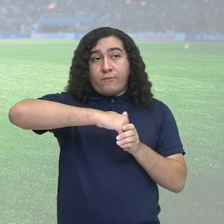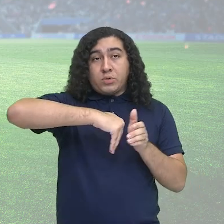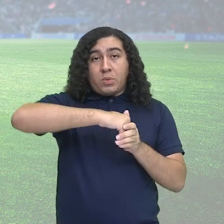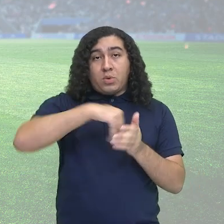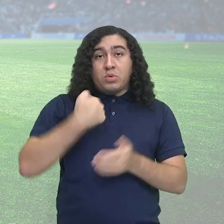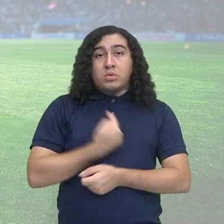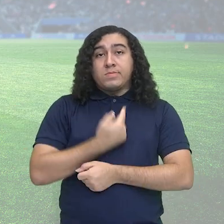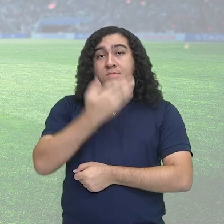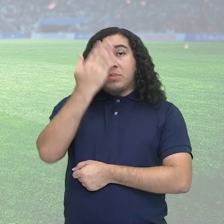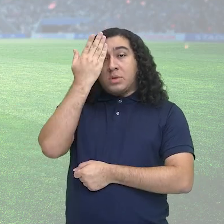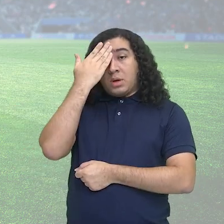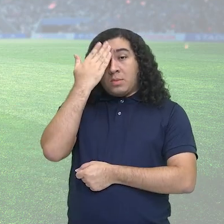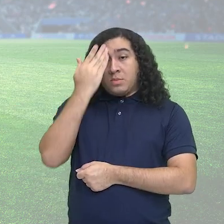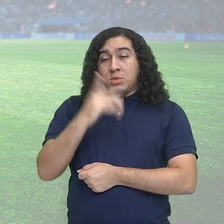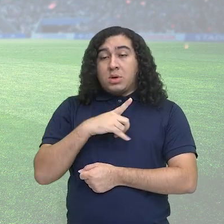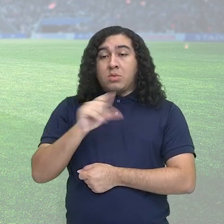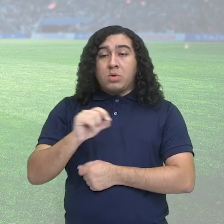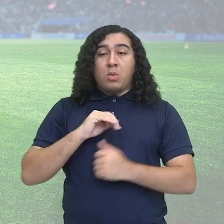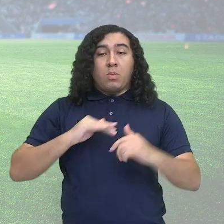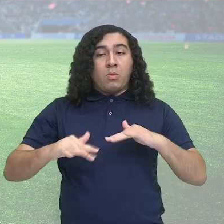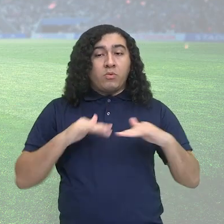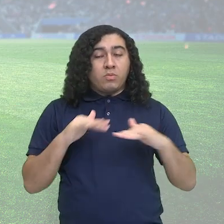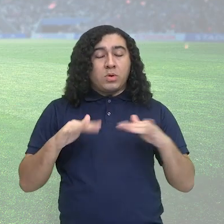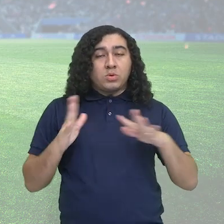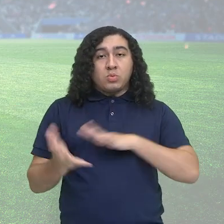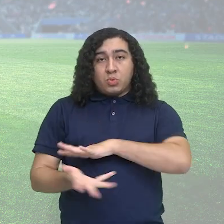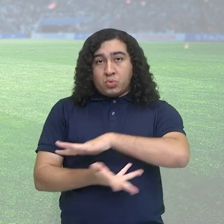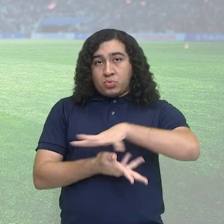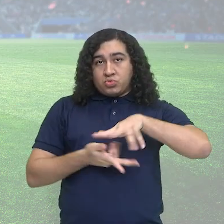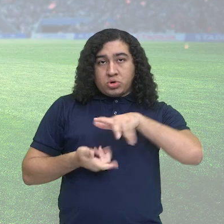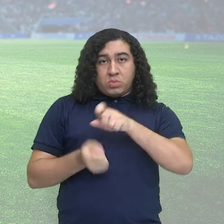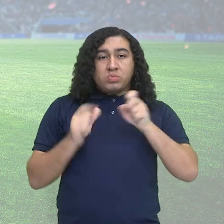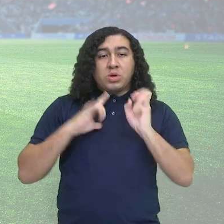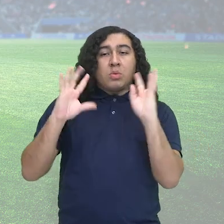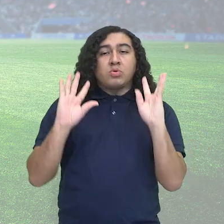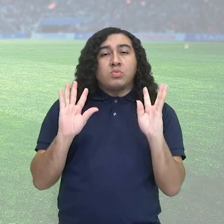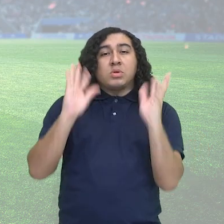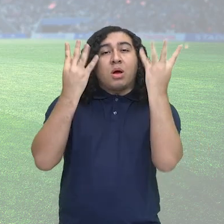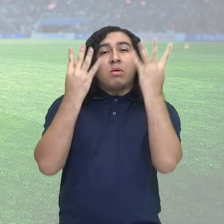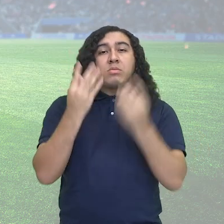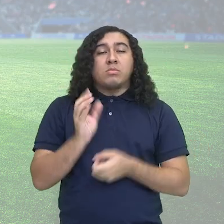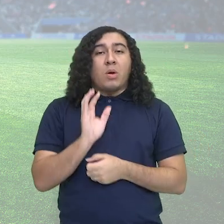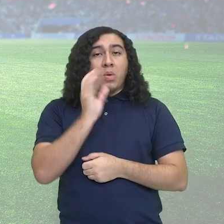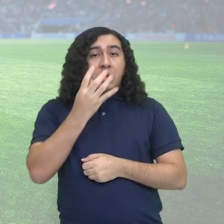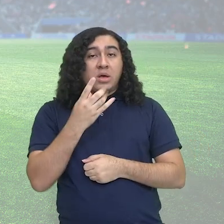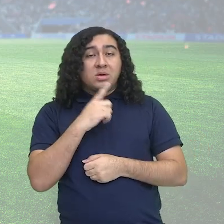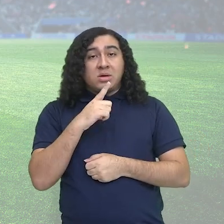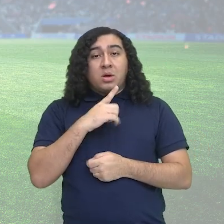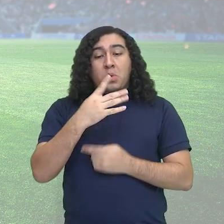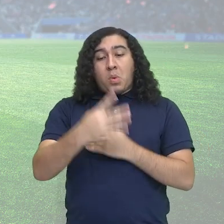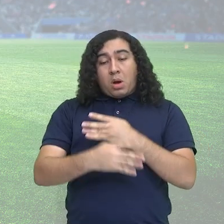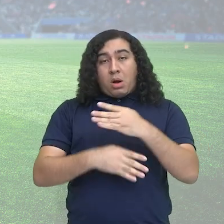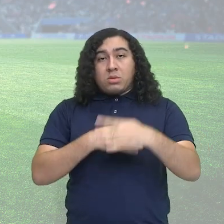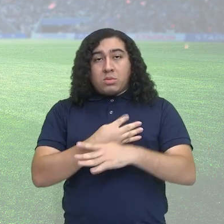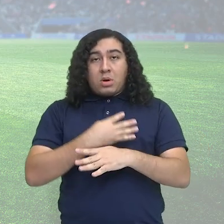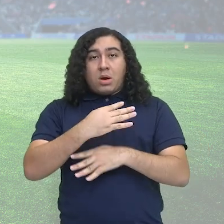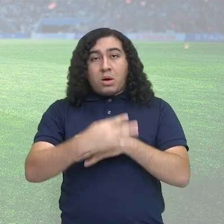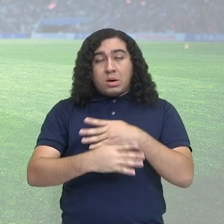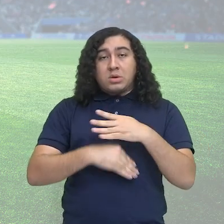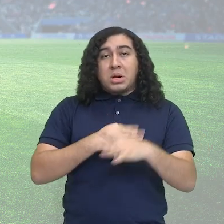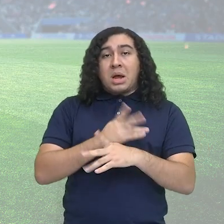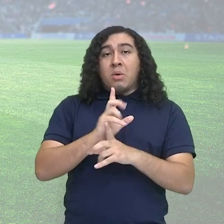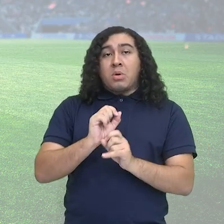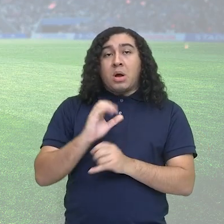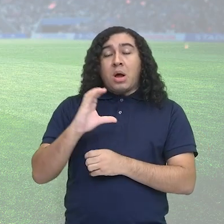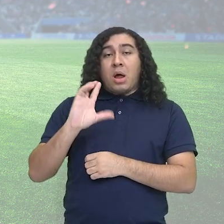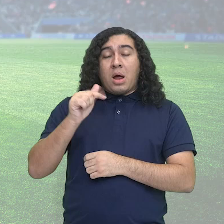que existe um movimento mundial, que existe aí um espetáculo que acontece de 4 em 4 anos, que é a Copa do Mundo.